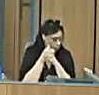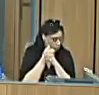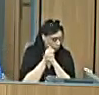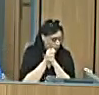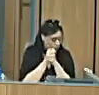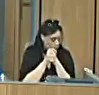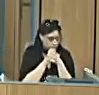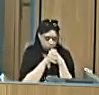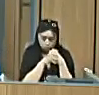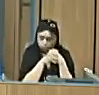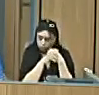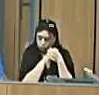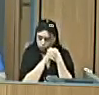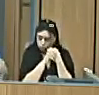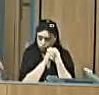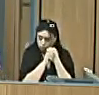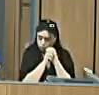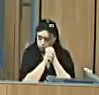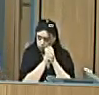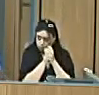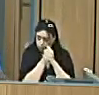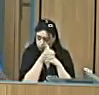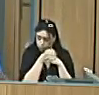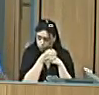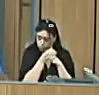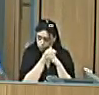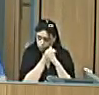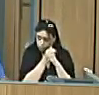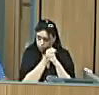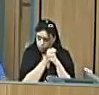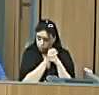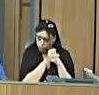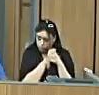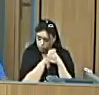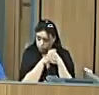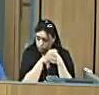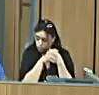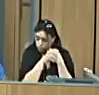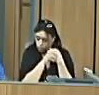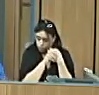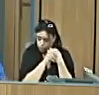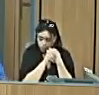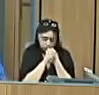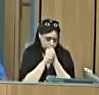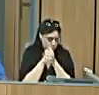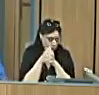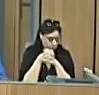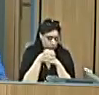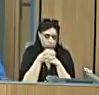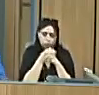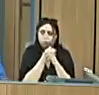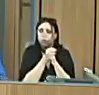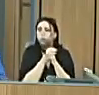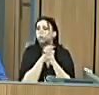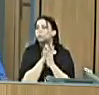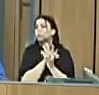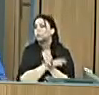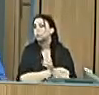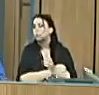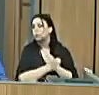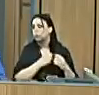prisional e socioeducativo surgia ali só tem a palavra boa tarde a todos os companheiros